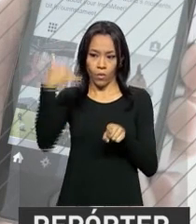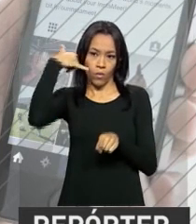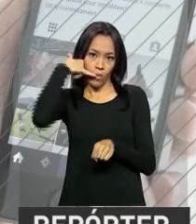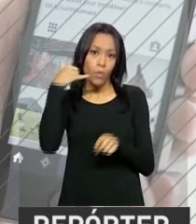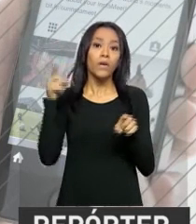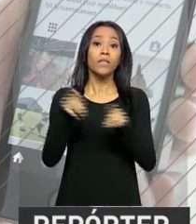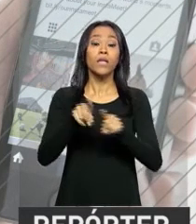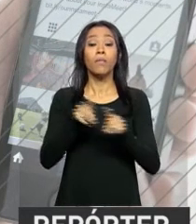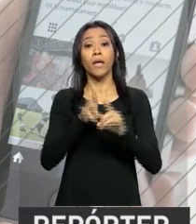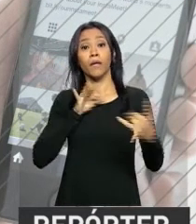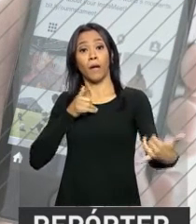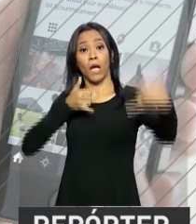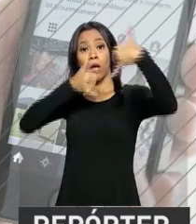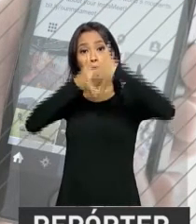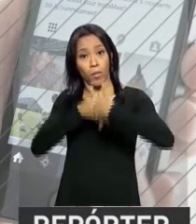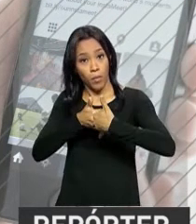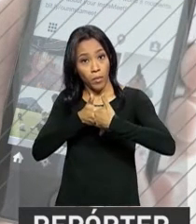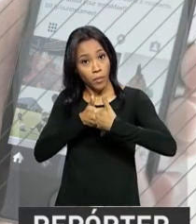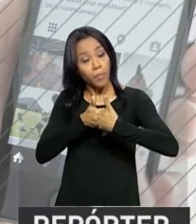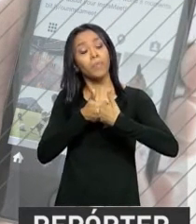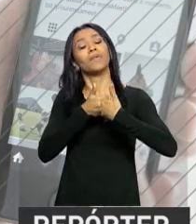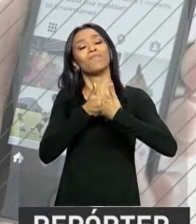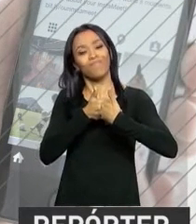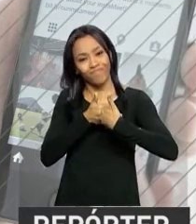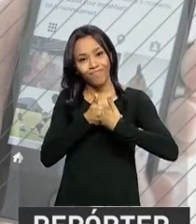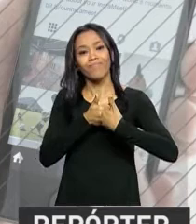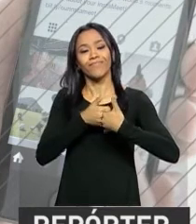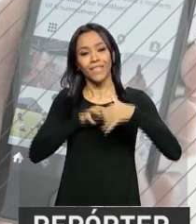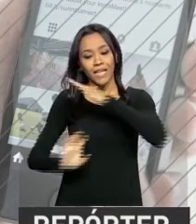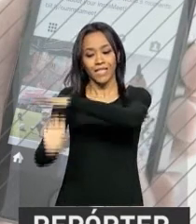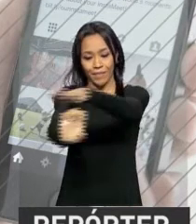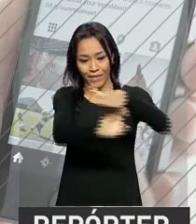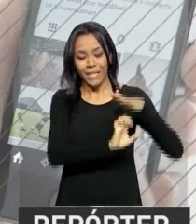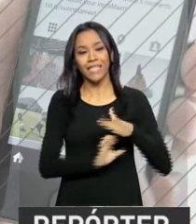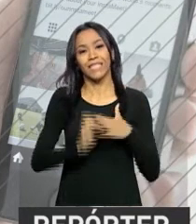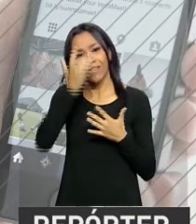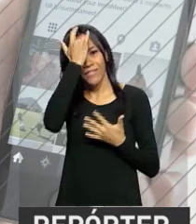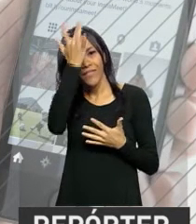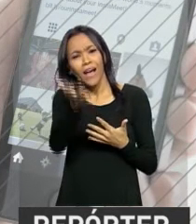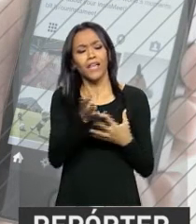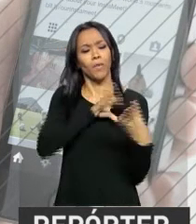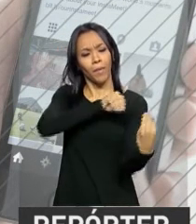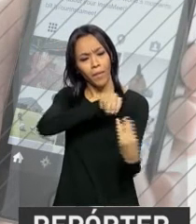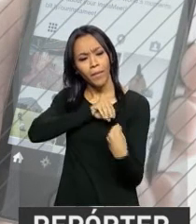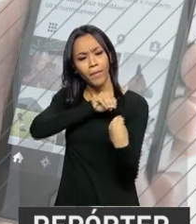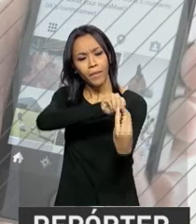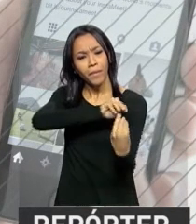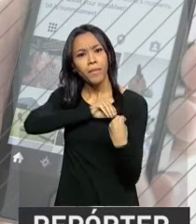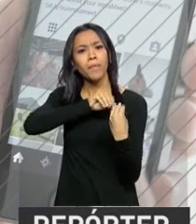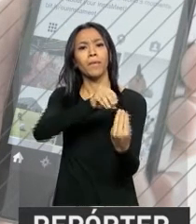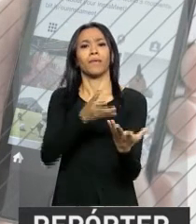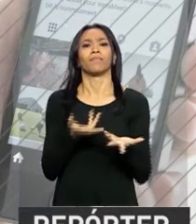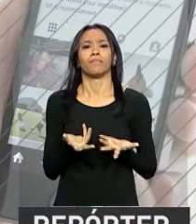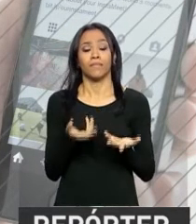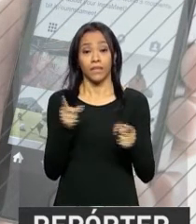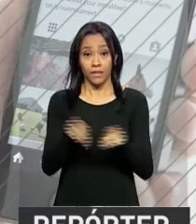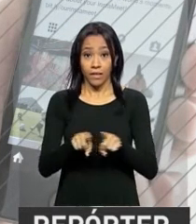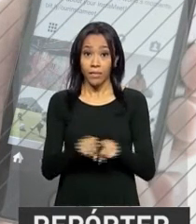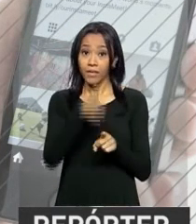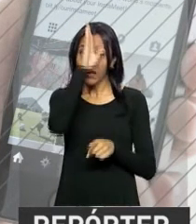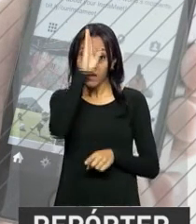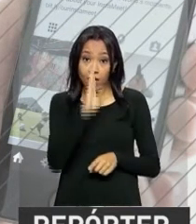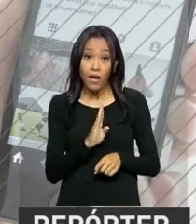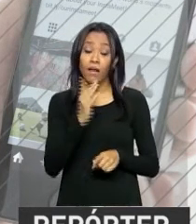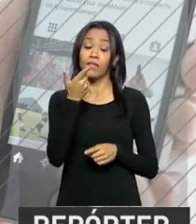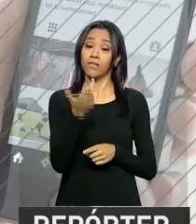de intermediação de comunicação mantida pelas operadoras para facilitar a comunicação com os usuários, de forma